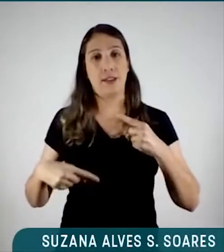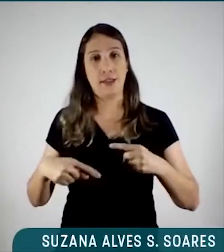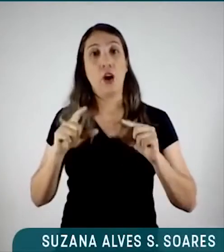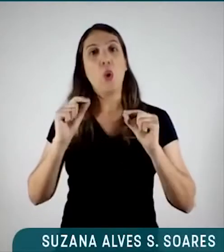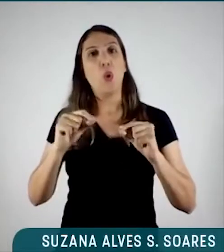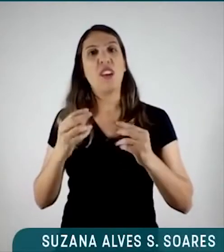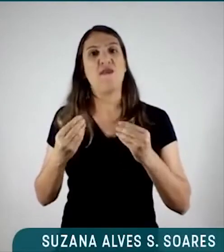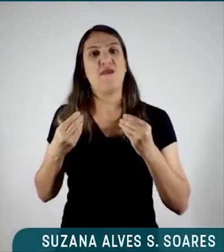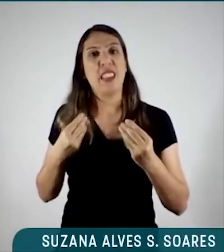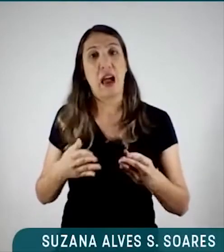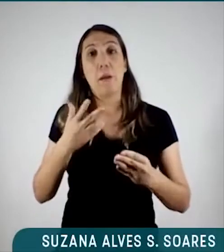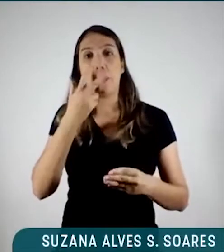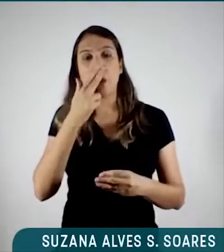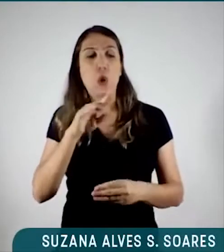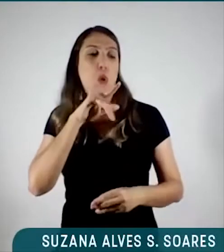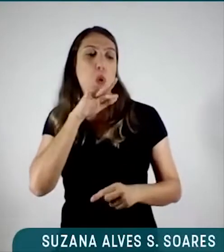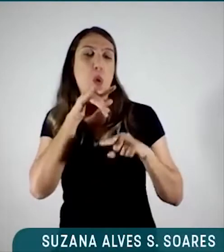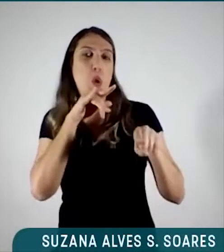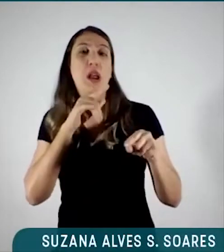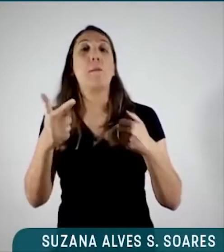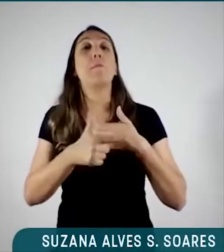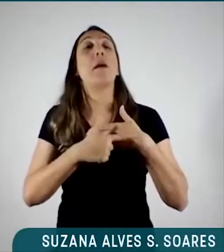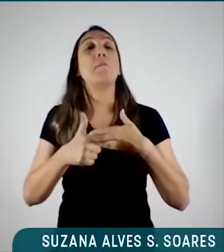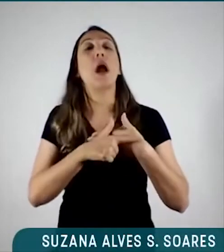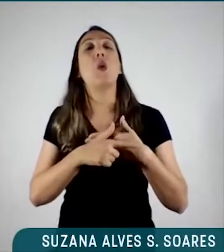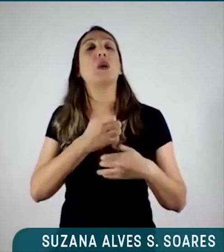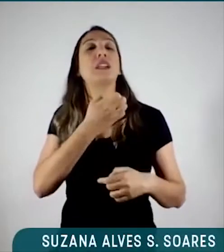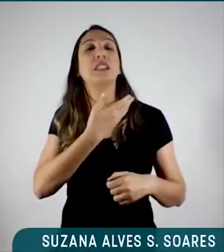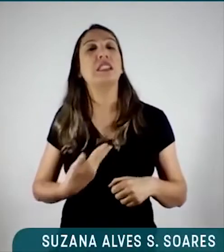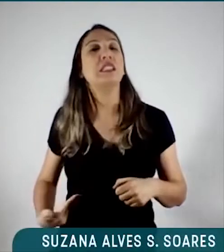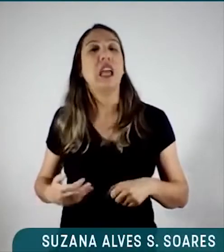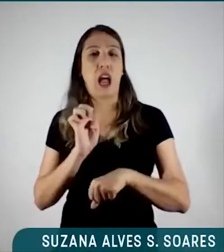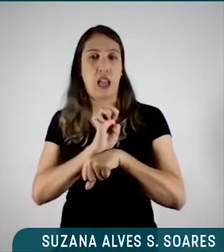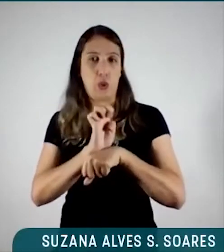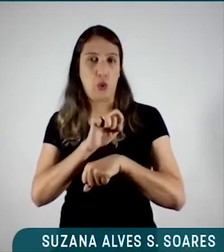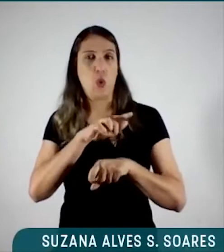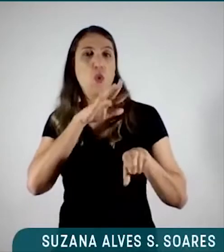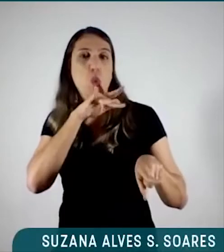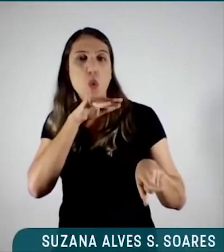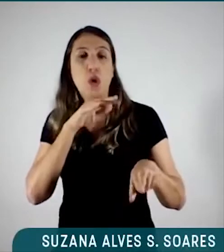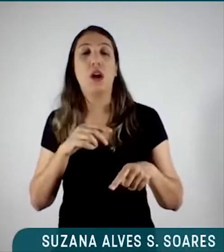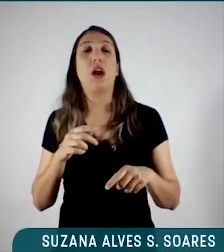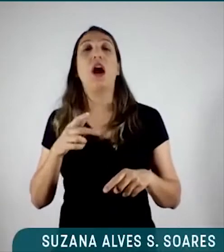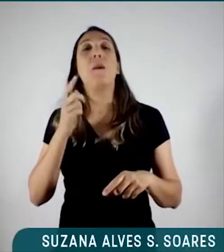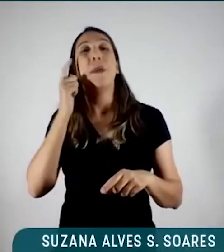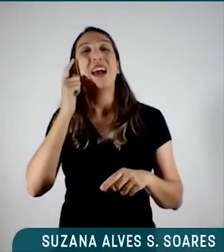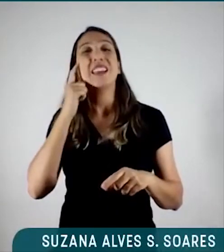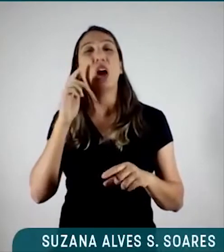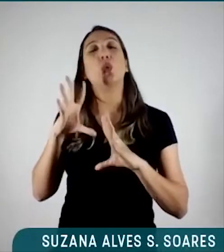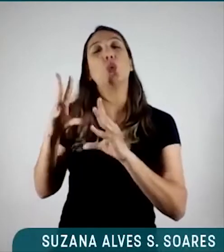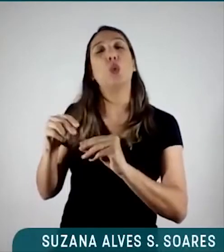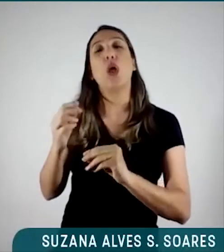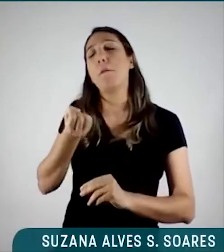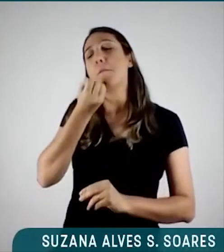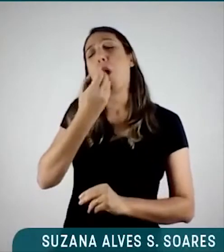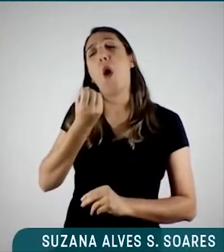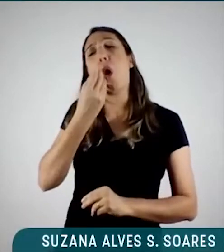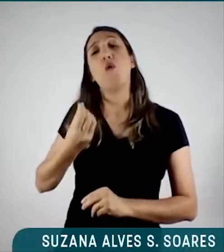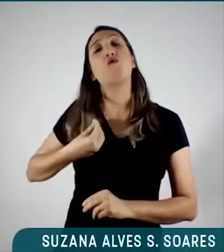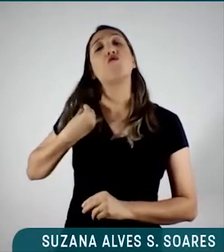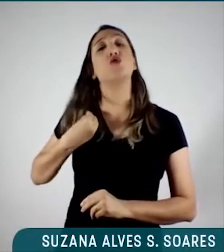demonizam o papel do Estado, que são aqueles que acham que tudo que é bom funciona só se